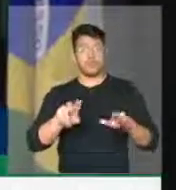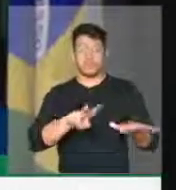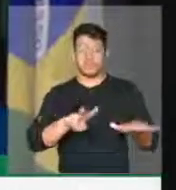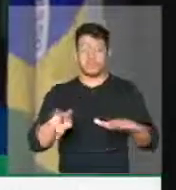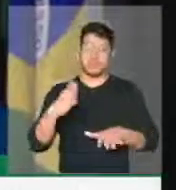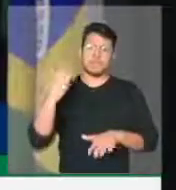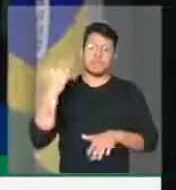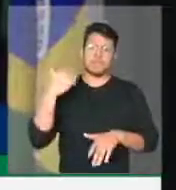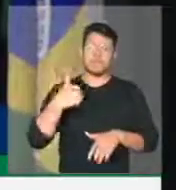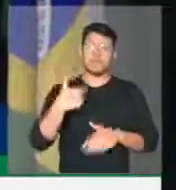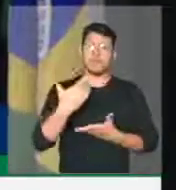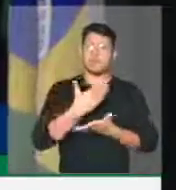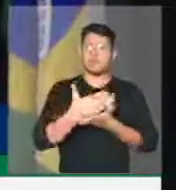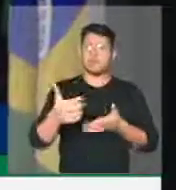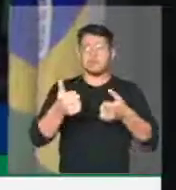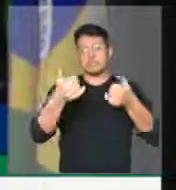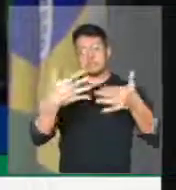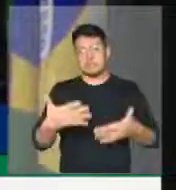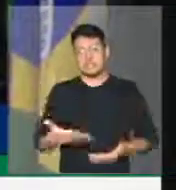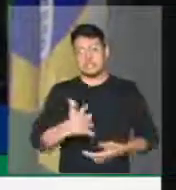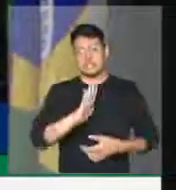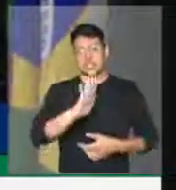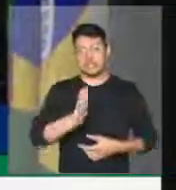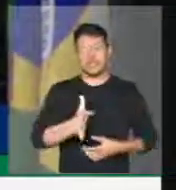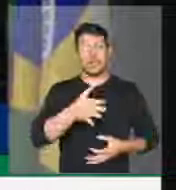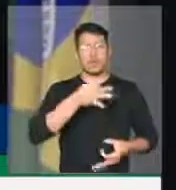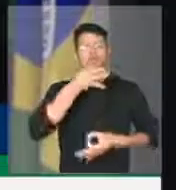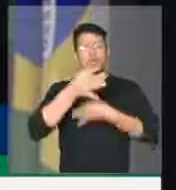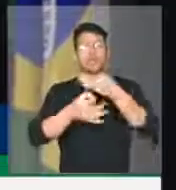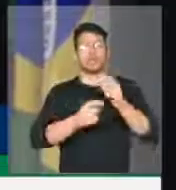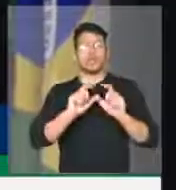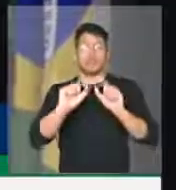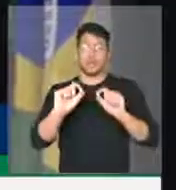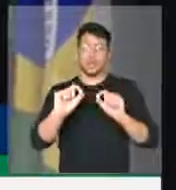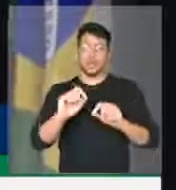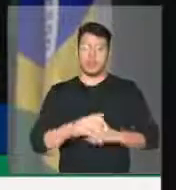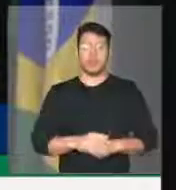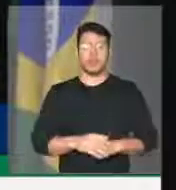comentei aqui na tribuna o editorial